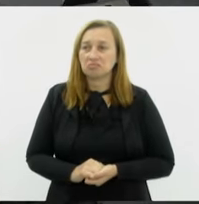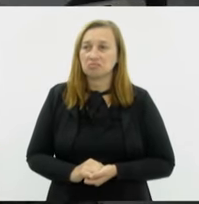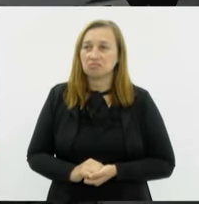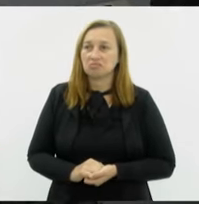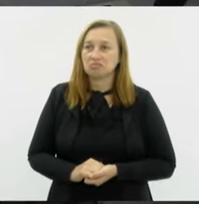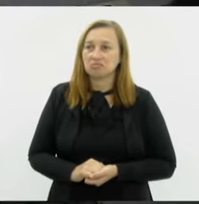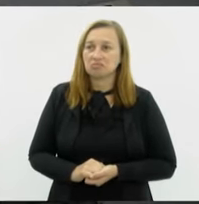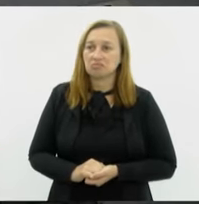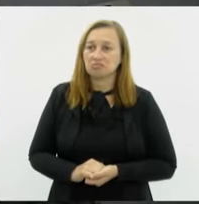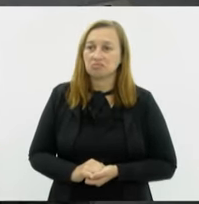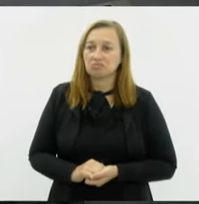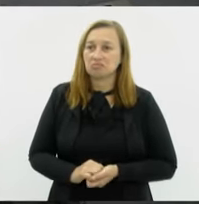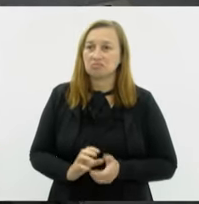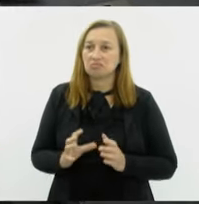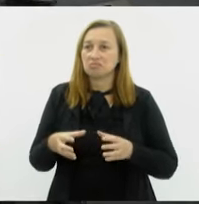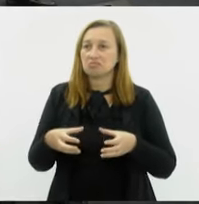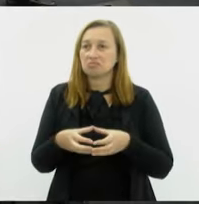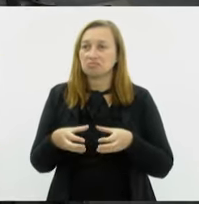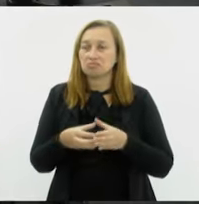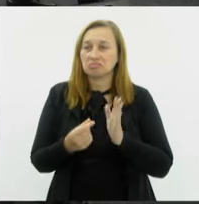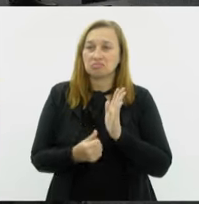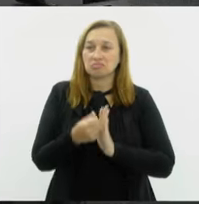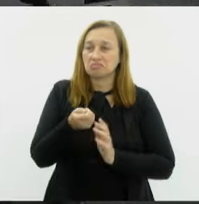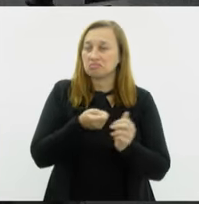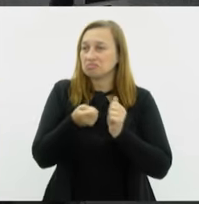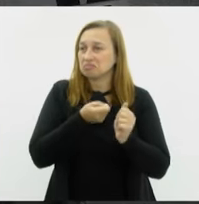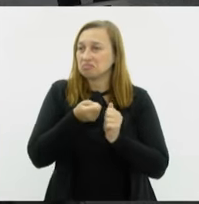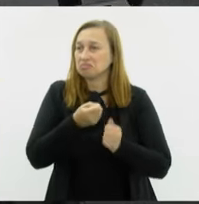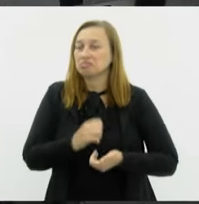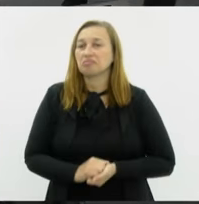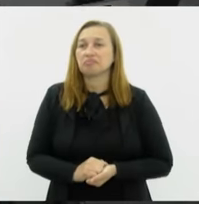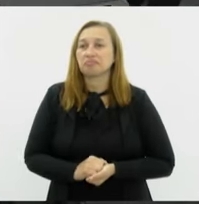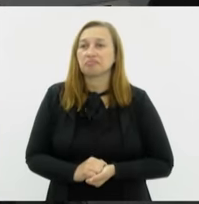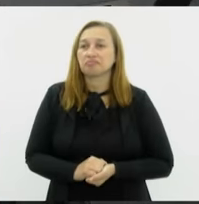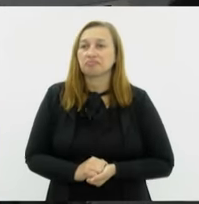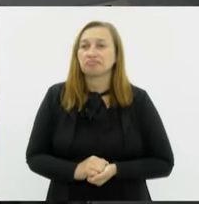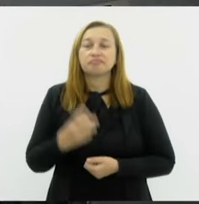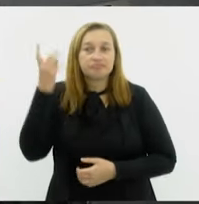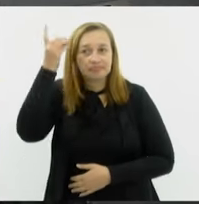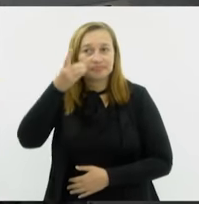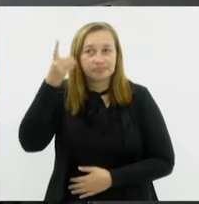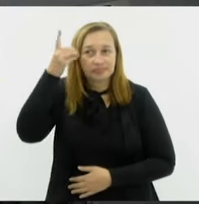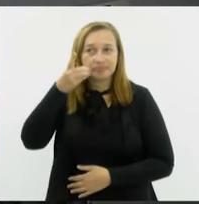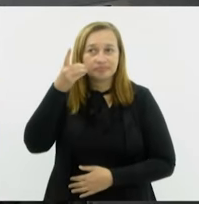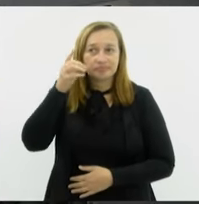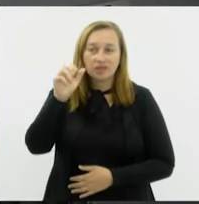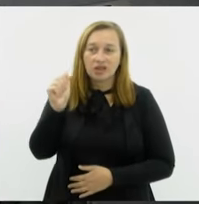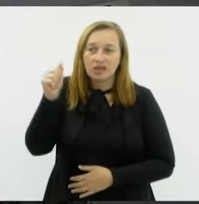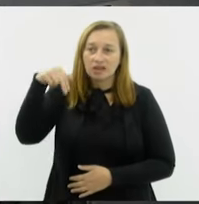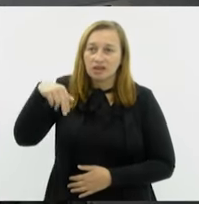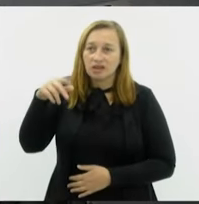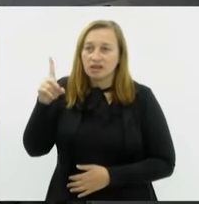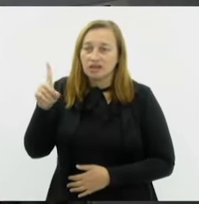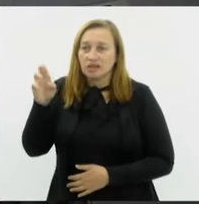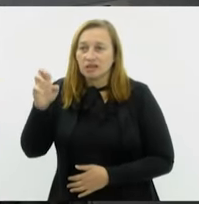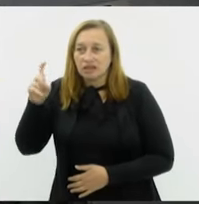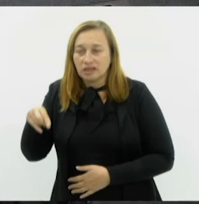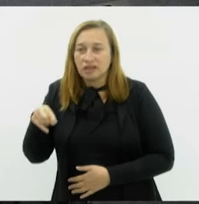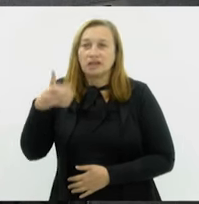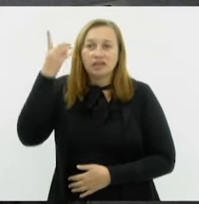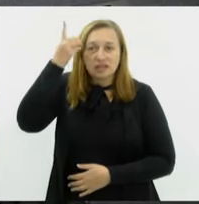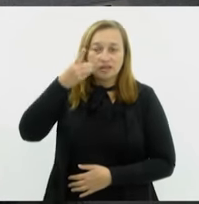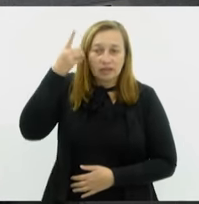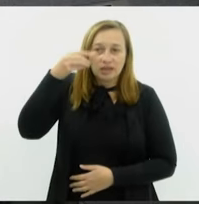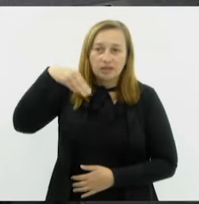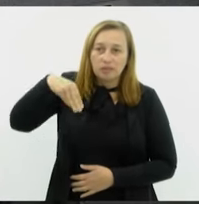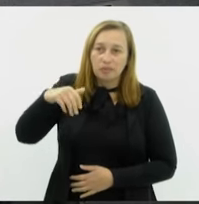Pela Comissão de Orçamento, Fiscalização Financeira e Controle... Deputado André Correia, deputado Carlos